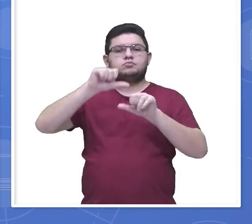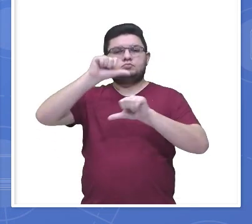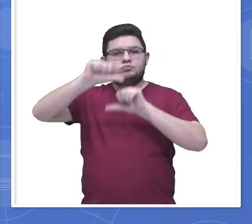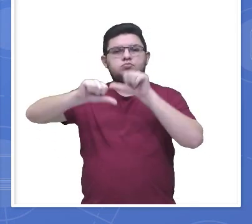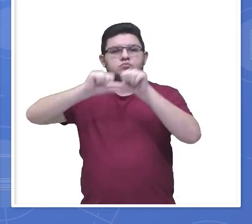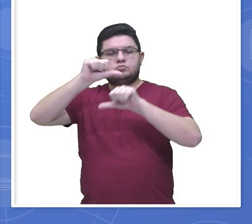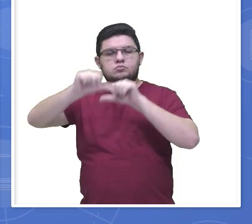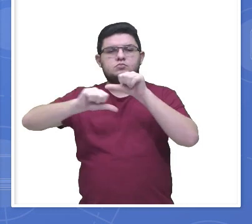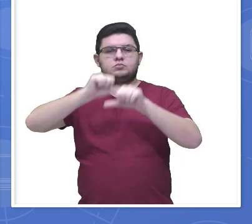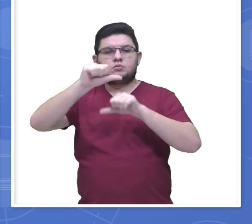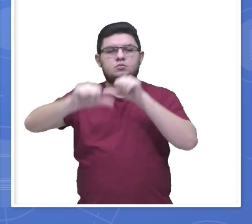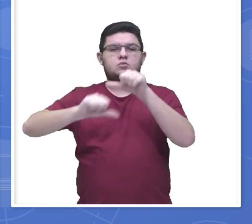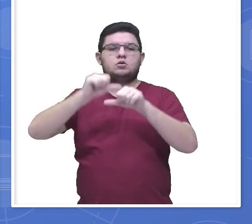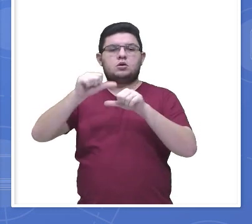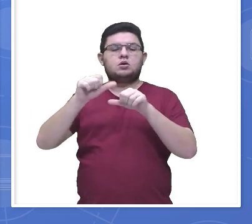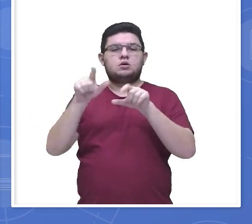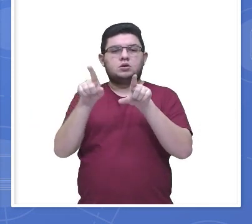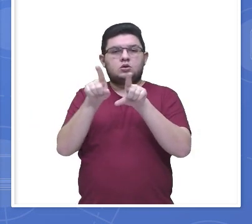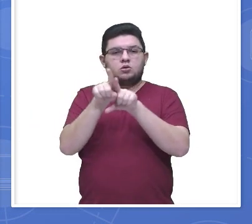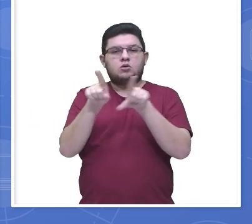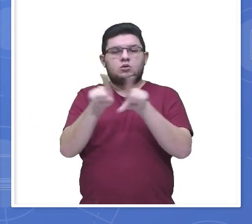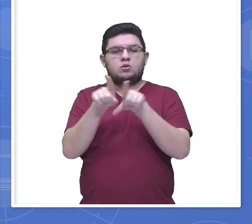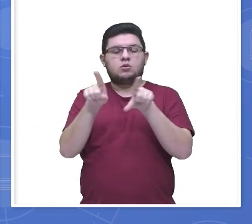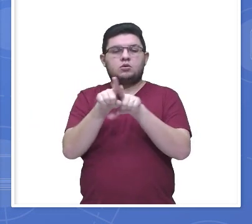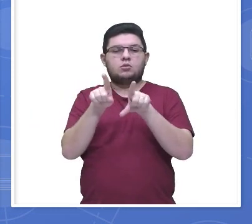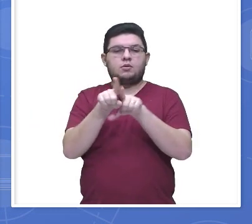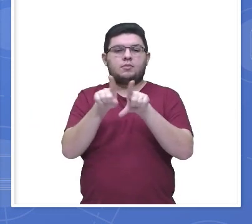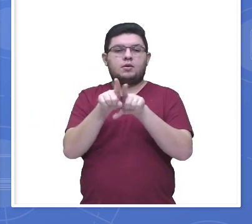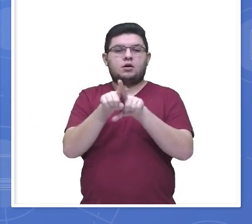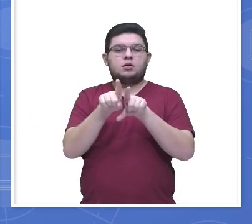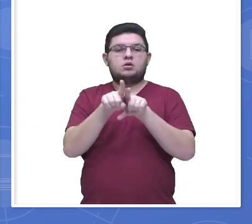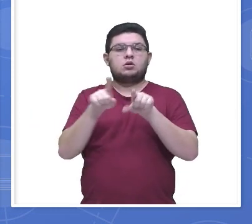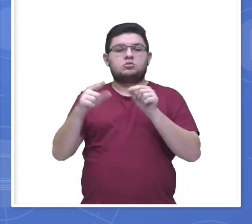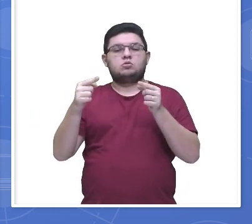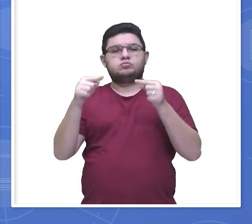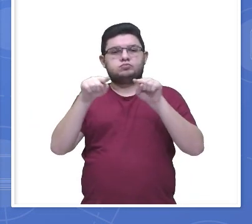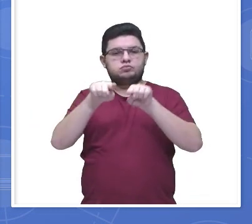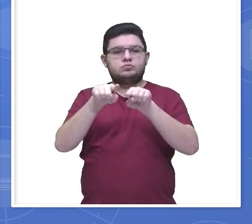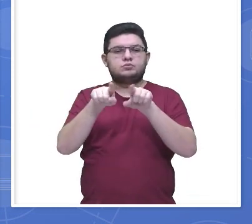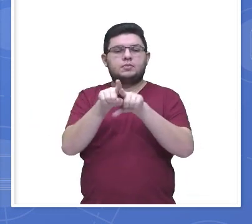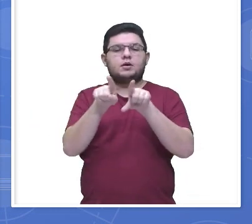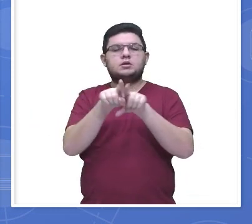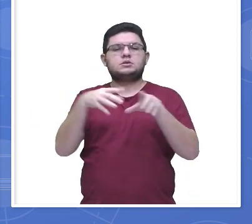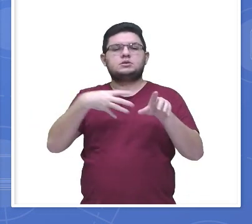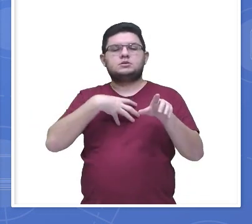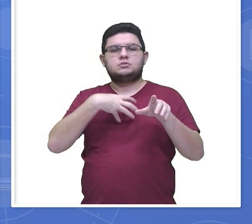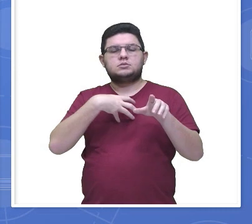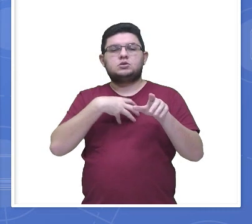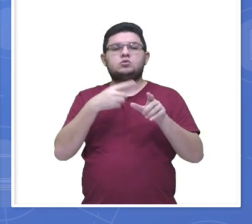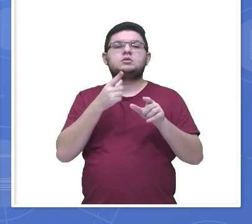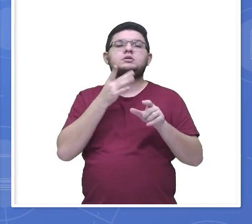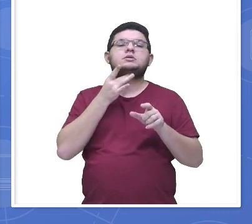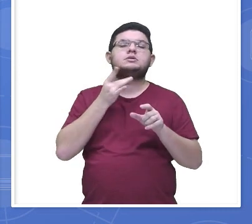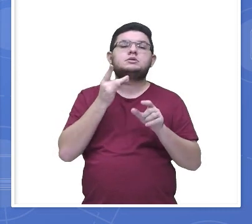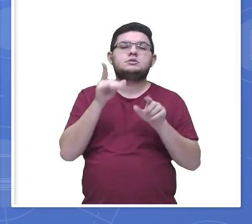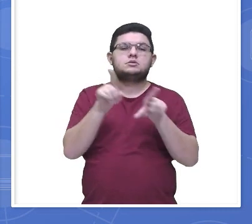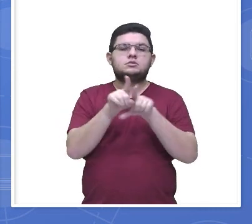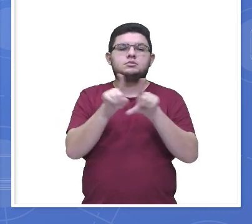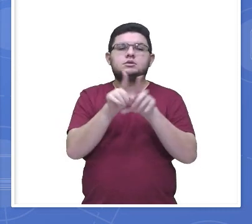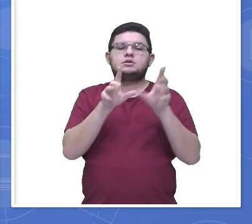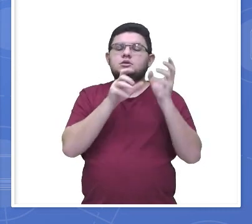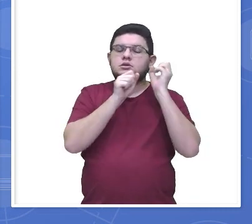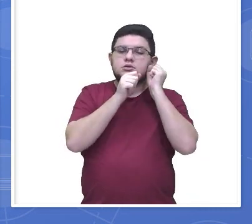sono. Agora o cerebelo, ele coordena os movimentos precisos do corpo, além de manter o